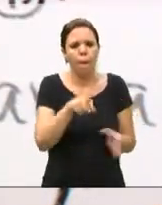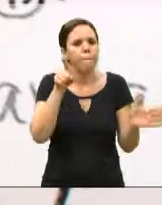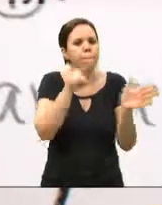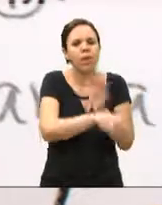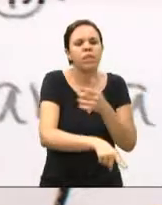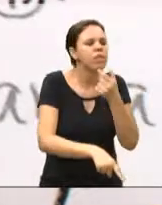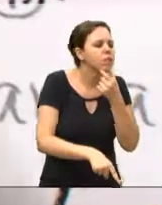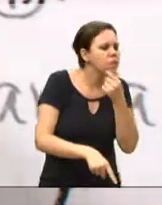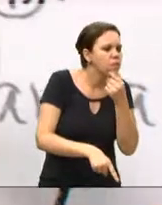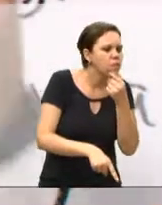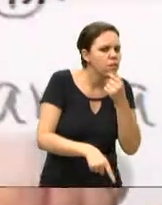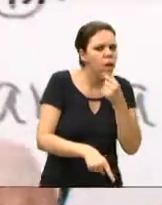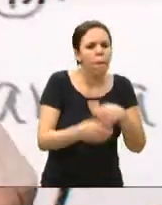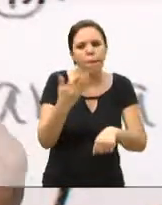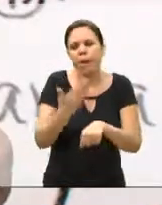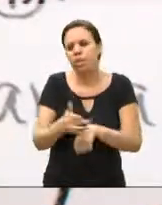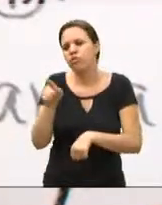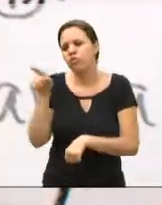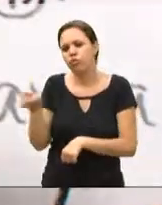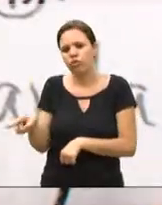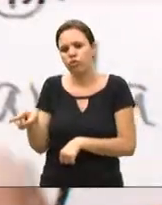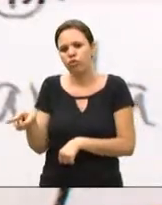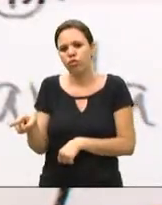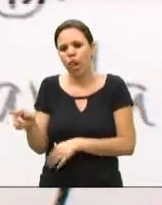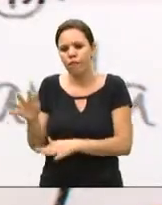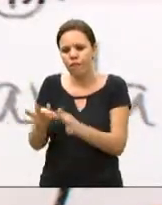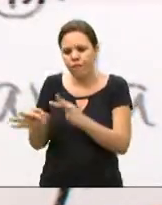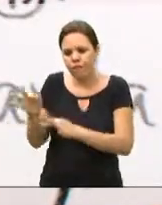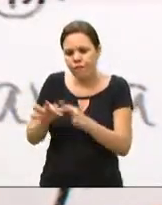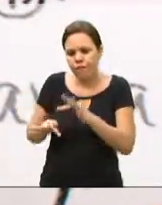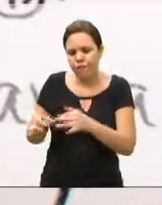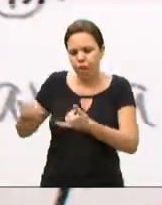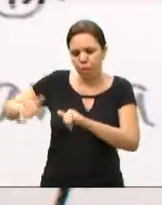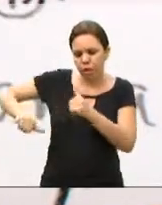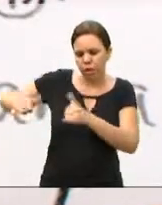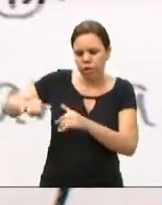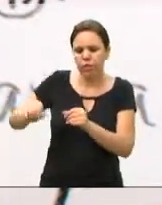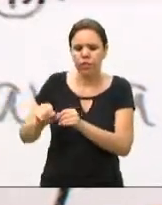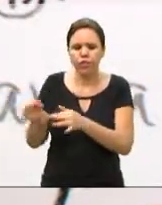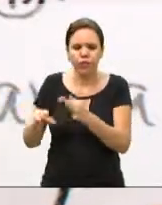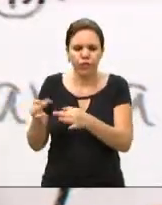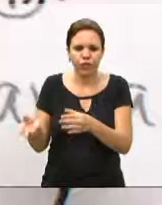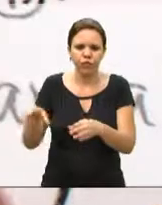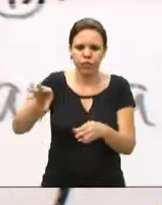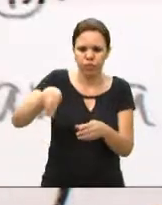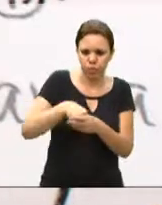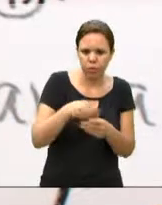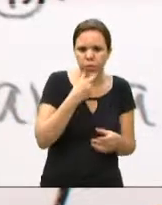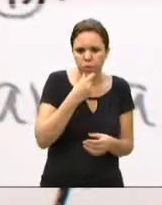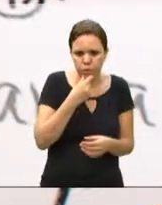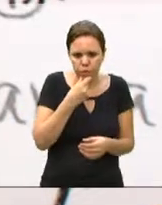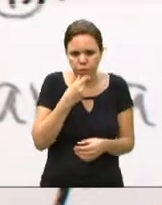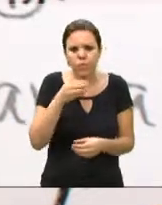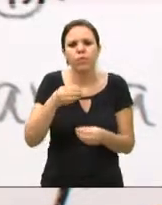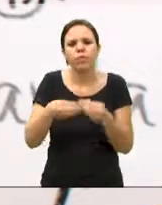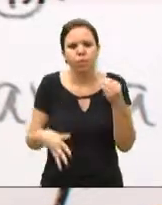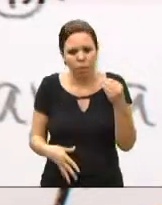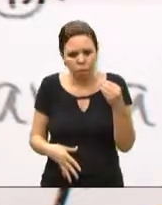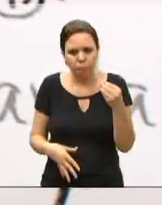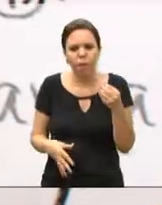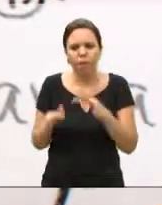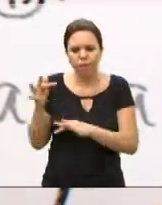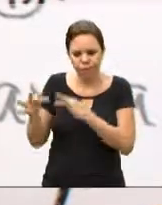questão de inglês e aplica uma fórmula de física, por exemplo. Então, além do inglês, o aluno precisa saber o conteúdo da